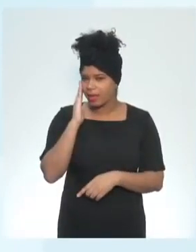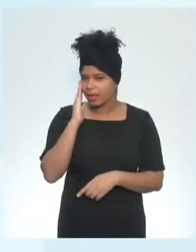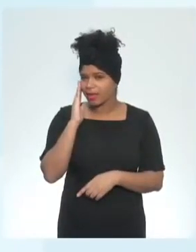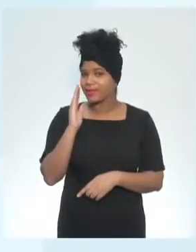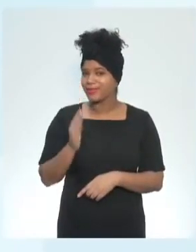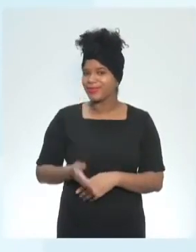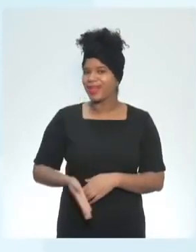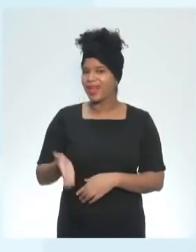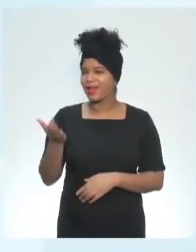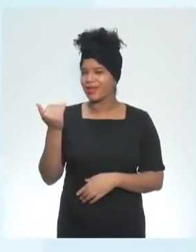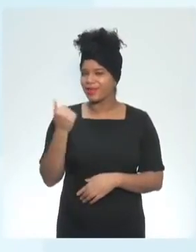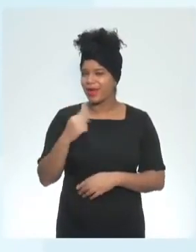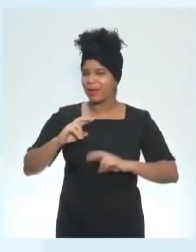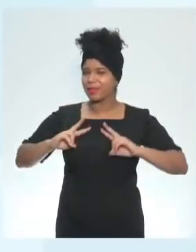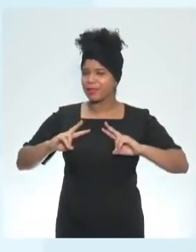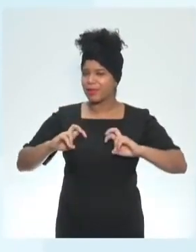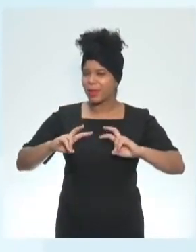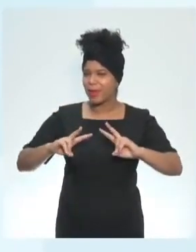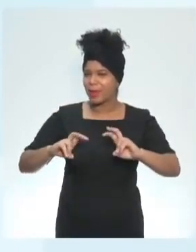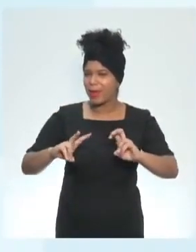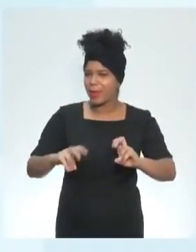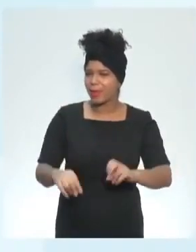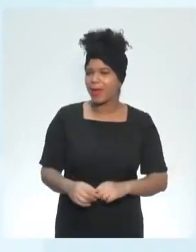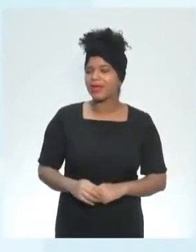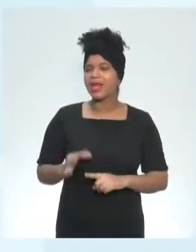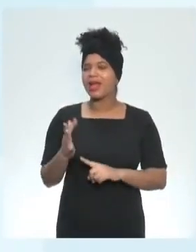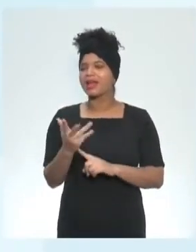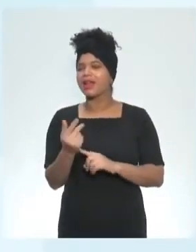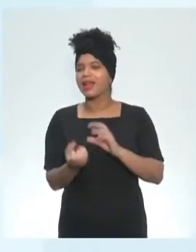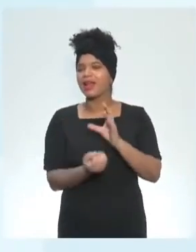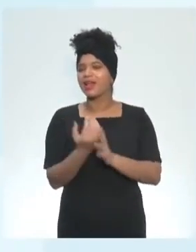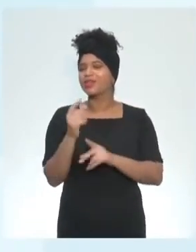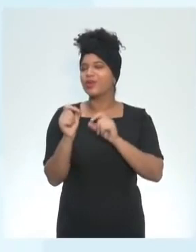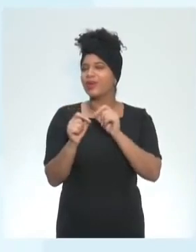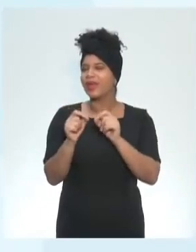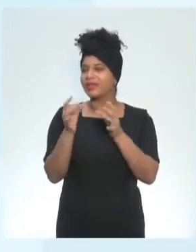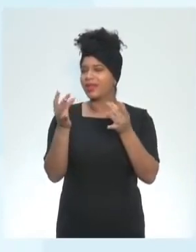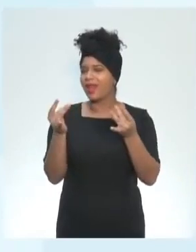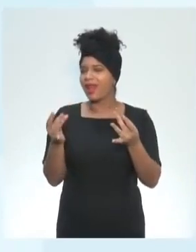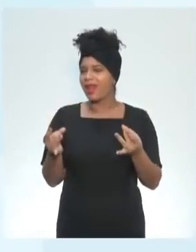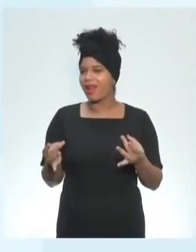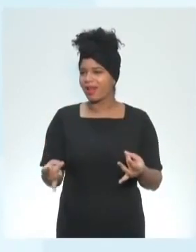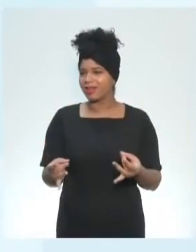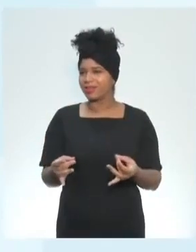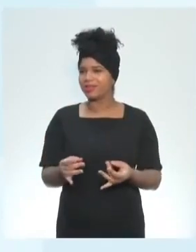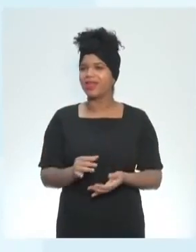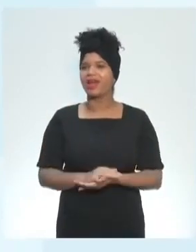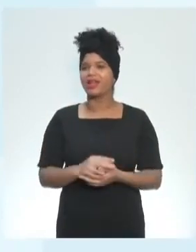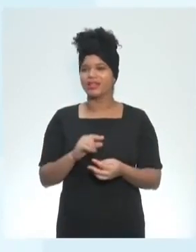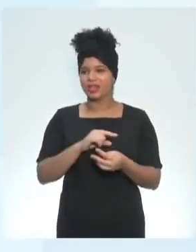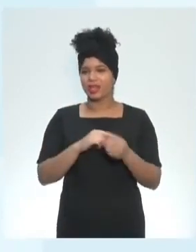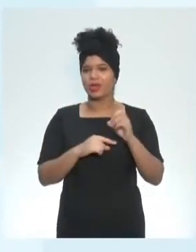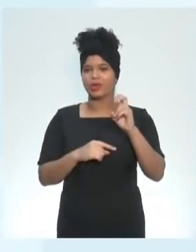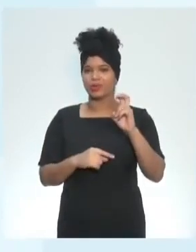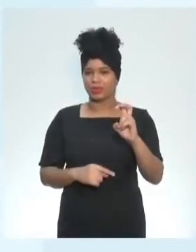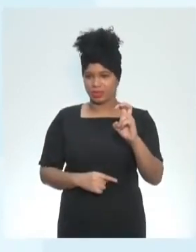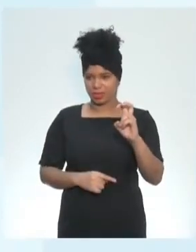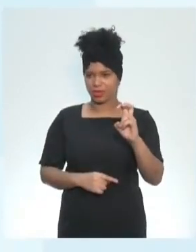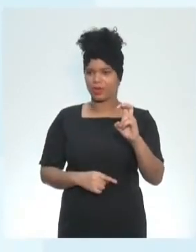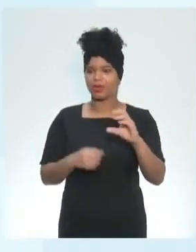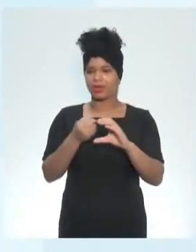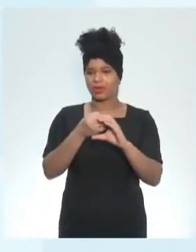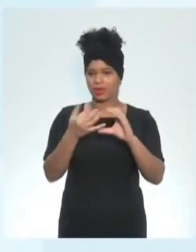with his work starting from its Face que ela né então a gente vai começar aqui explorando